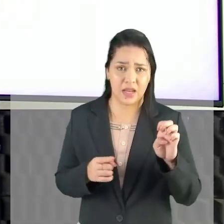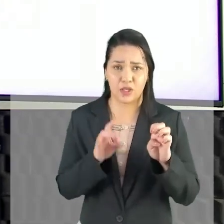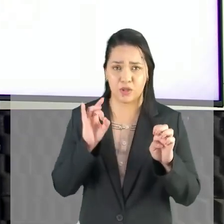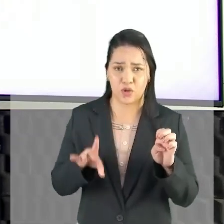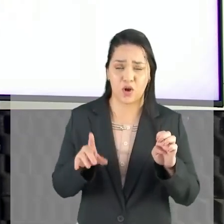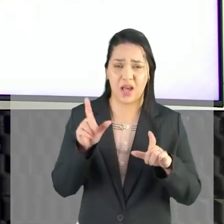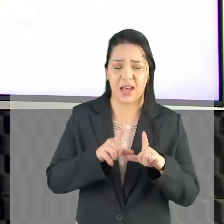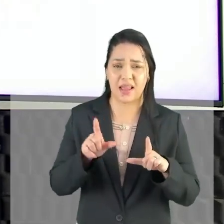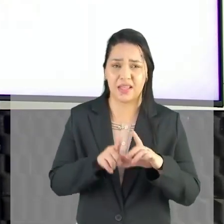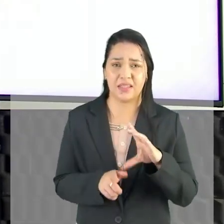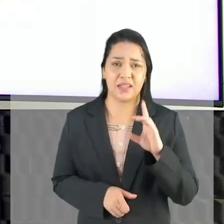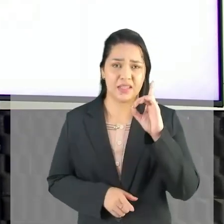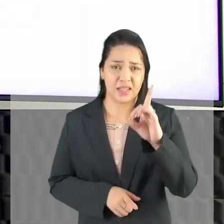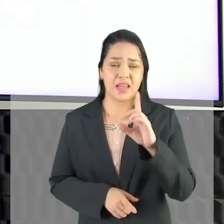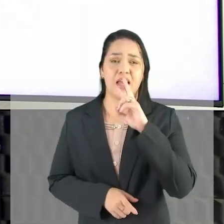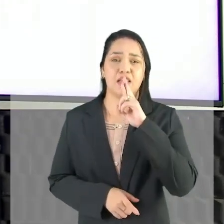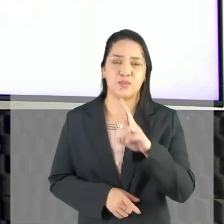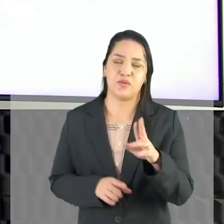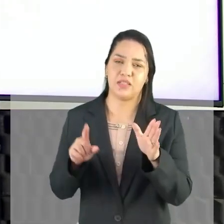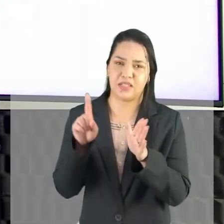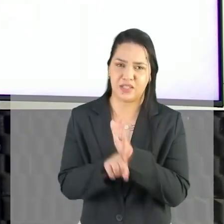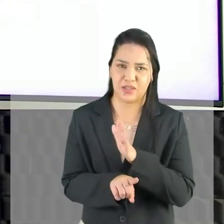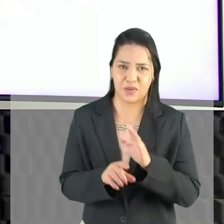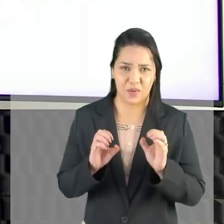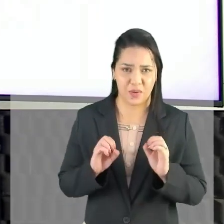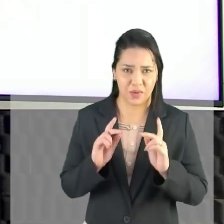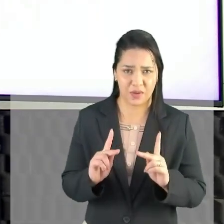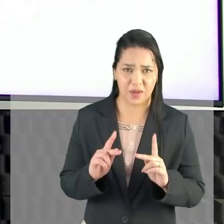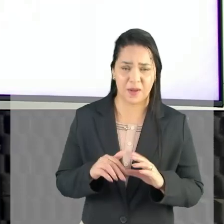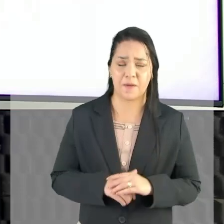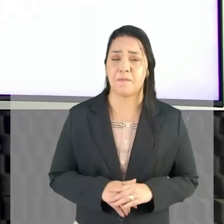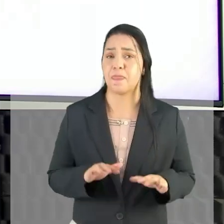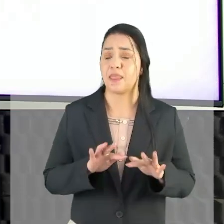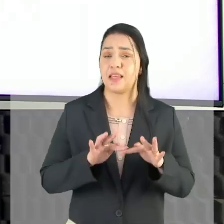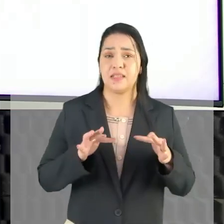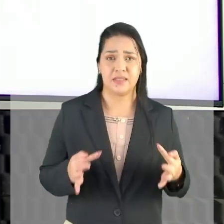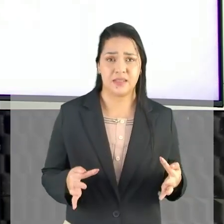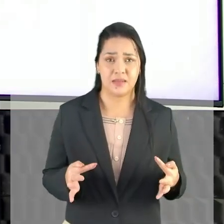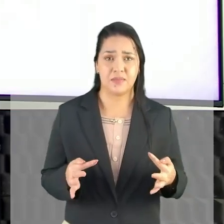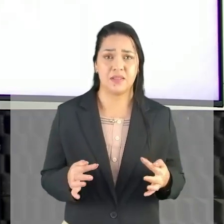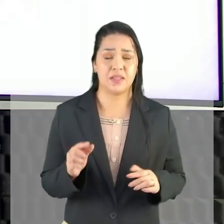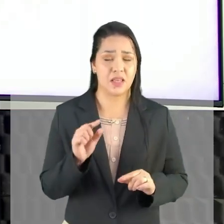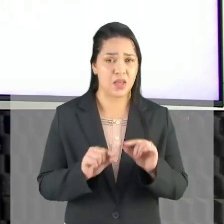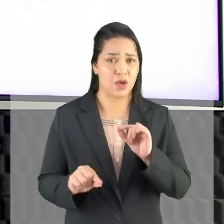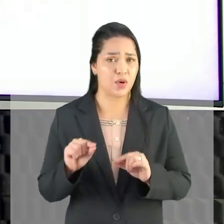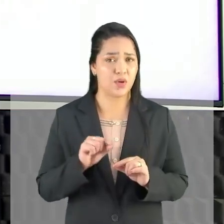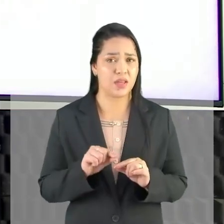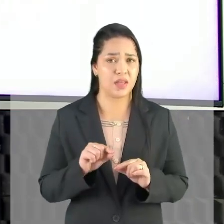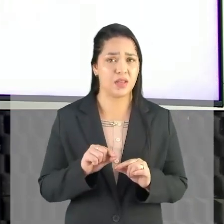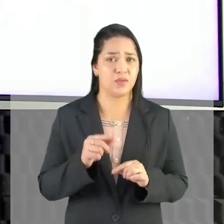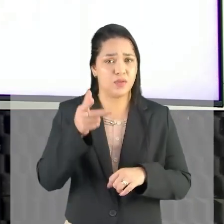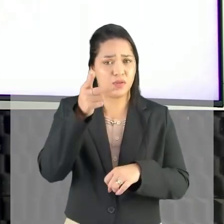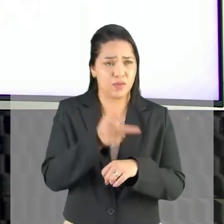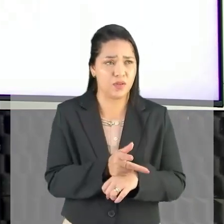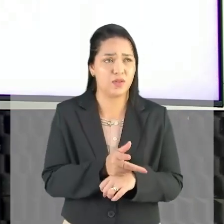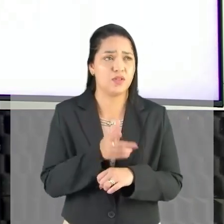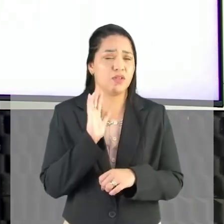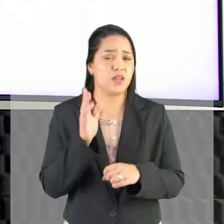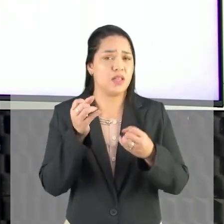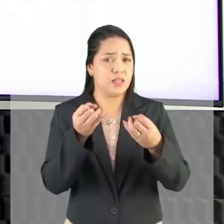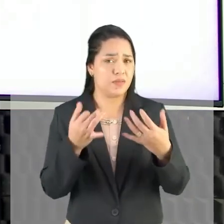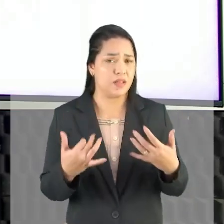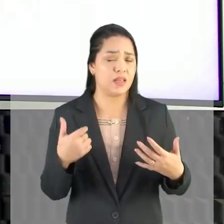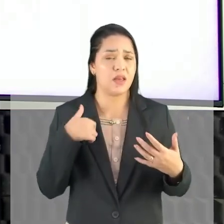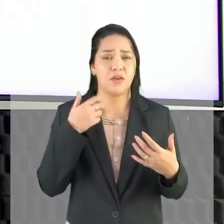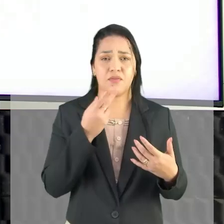apenas a letra D de dado responde essa questão. Perfeito? Simples. E é um dos elementos que em um dos vídeos passados